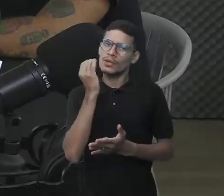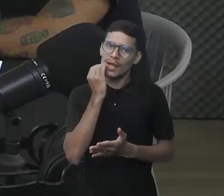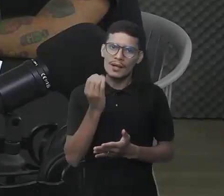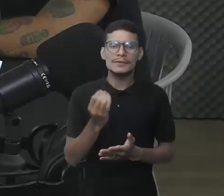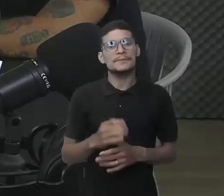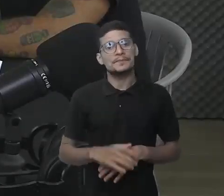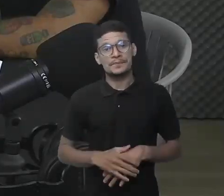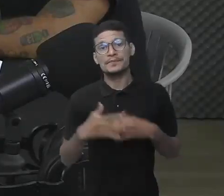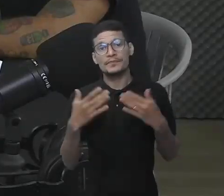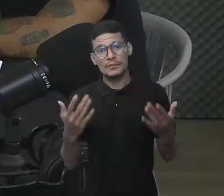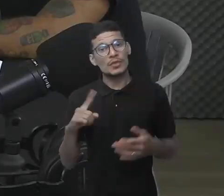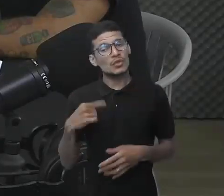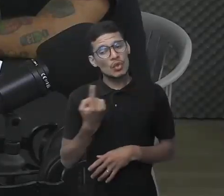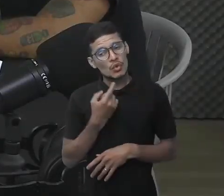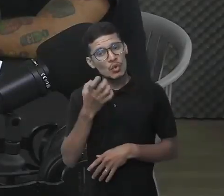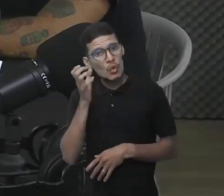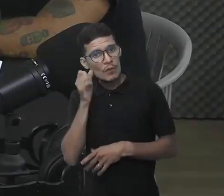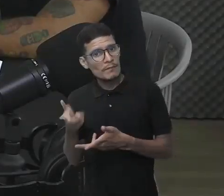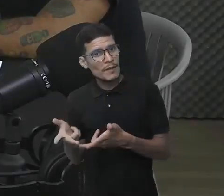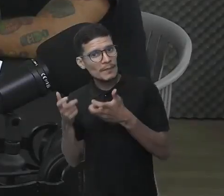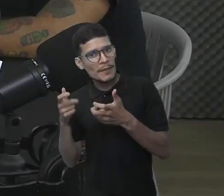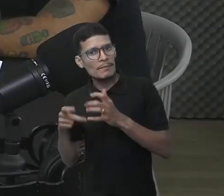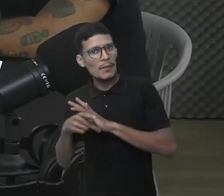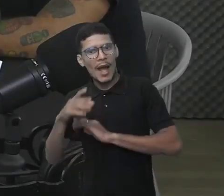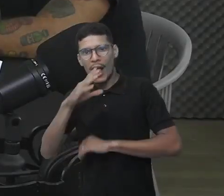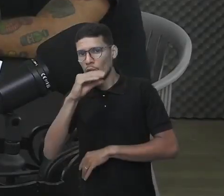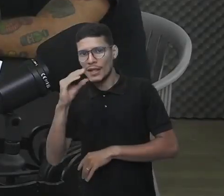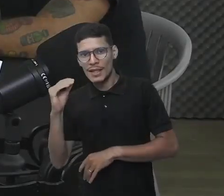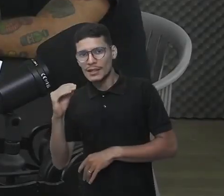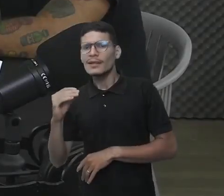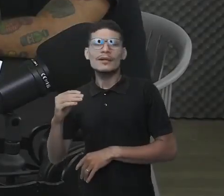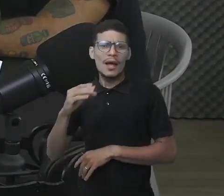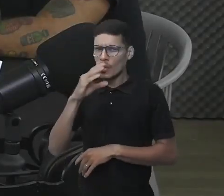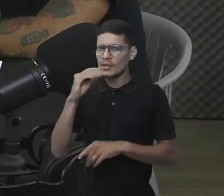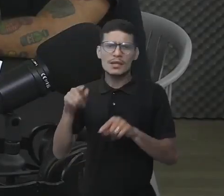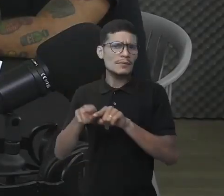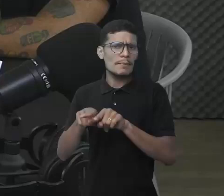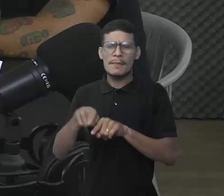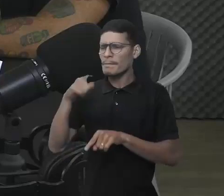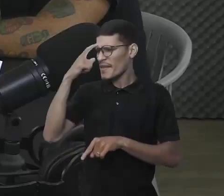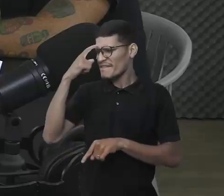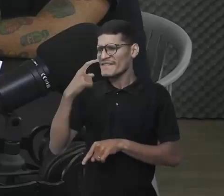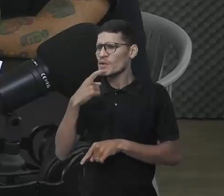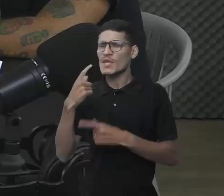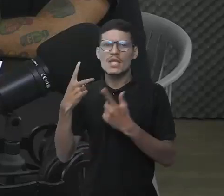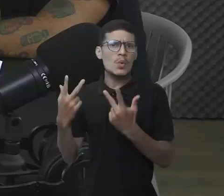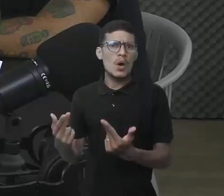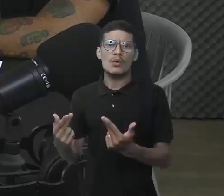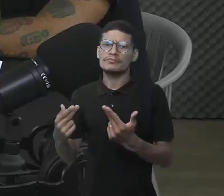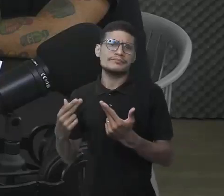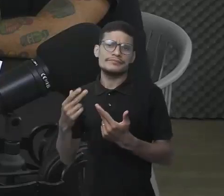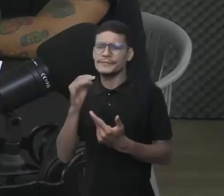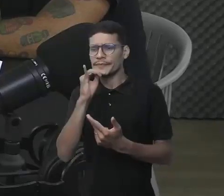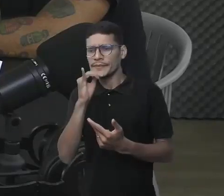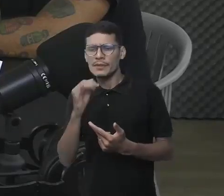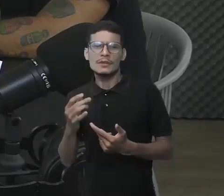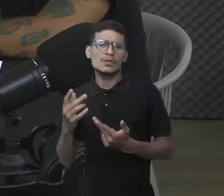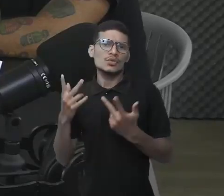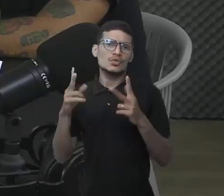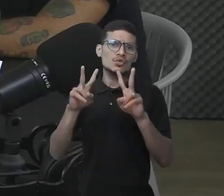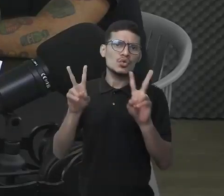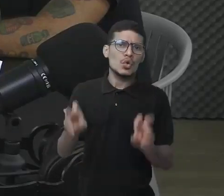Nós escutamos adolescentes, e adolescentes que tinham o mesmo perfil socioeconômico, tanto